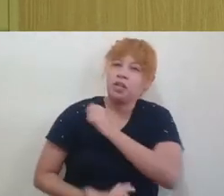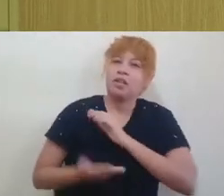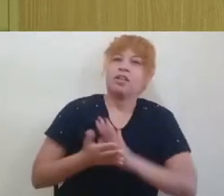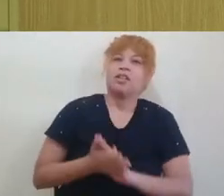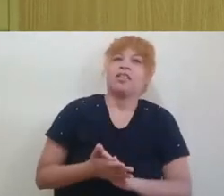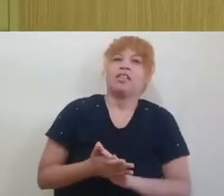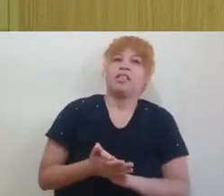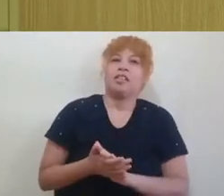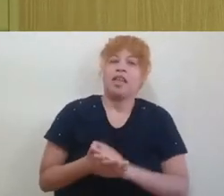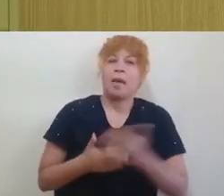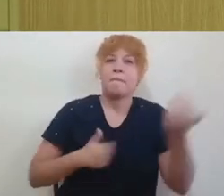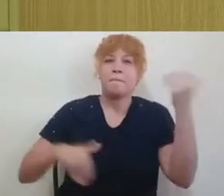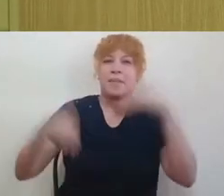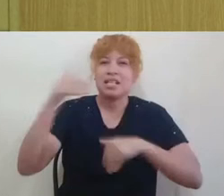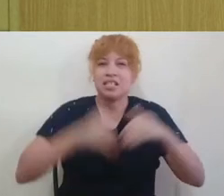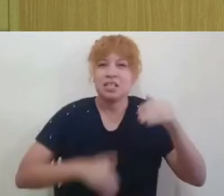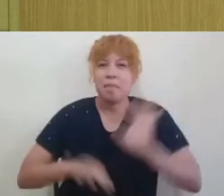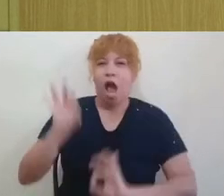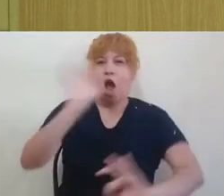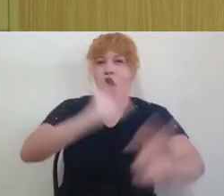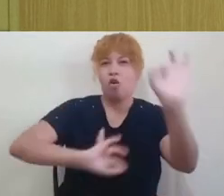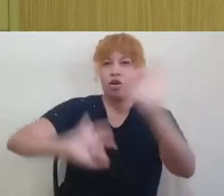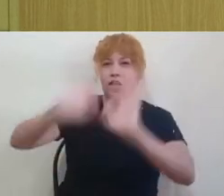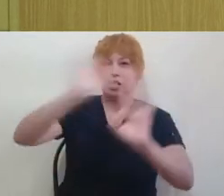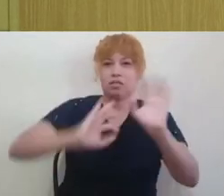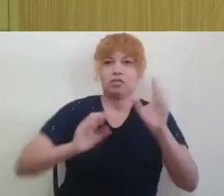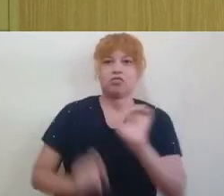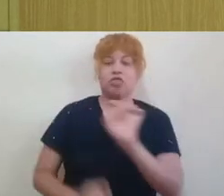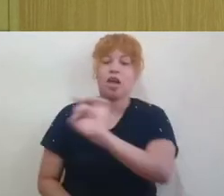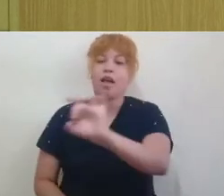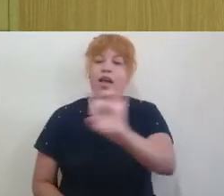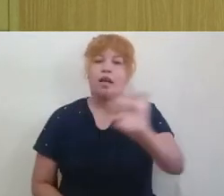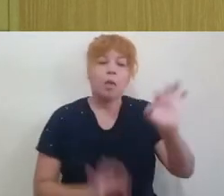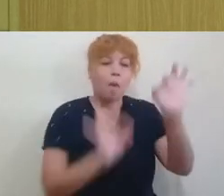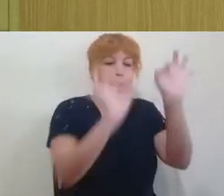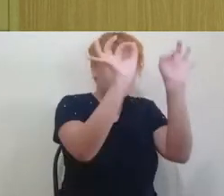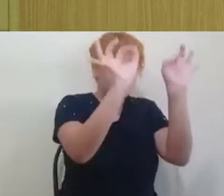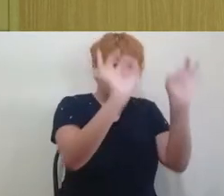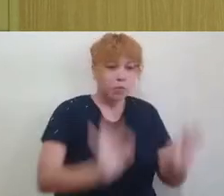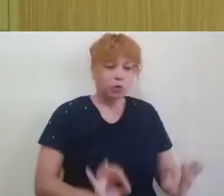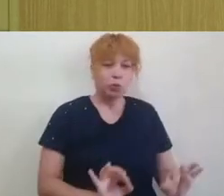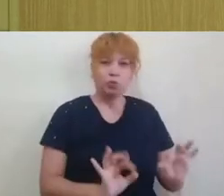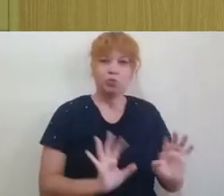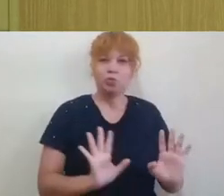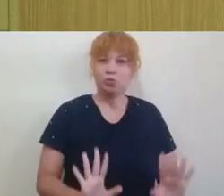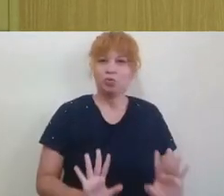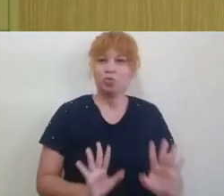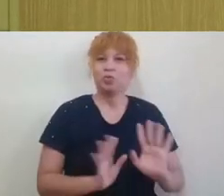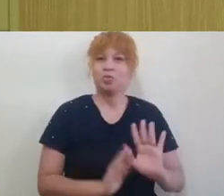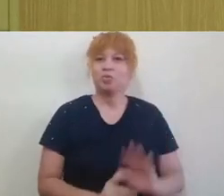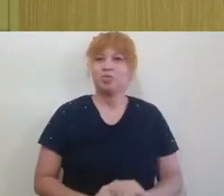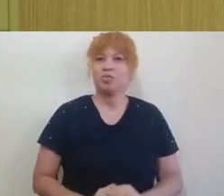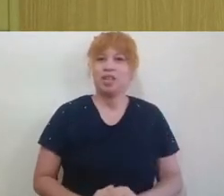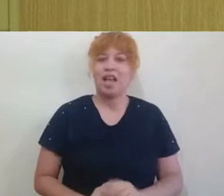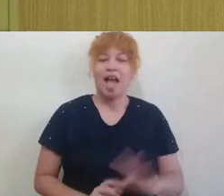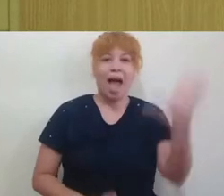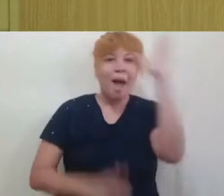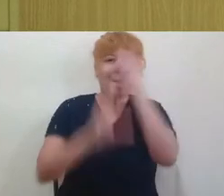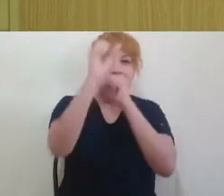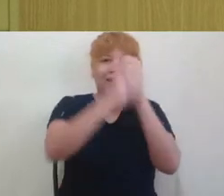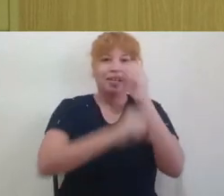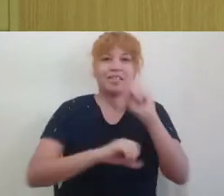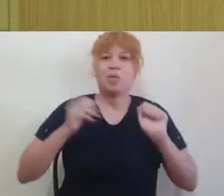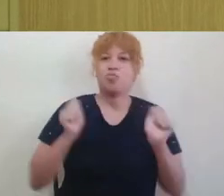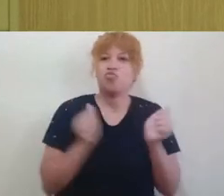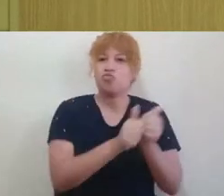que vocês vierem a obter no futuro como profissão, no